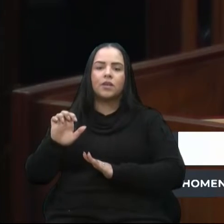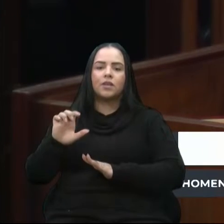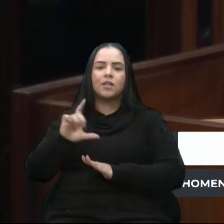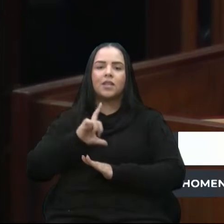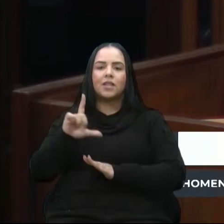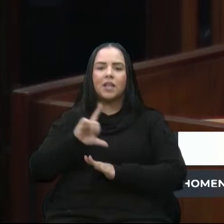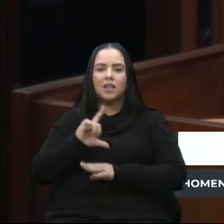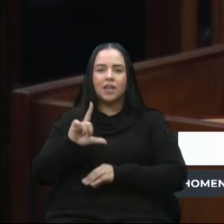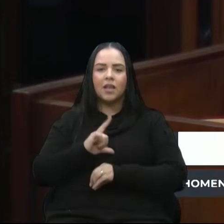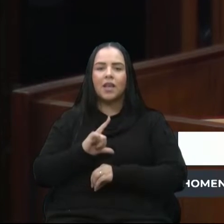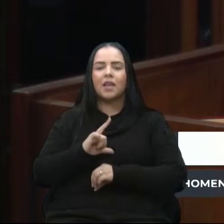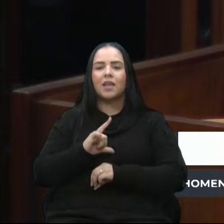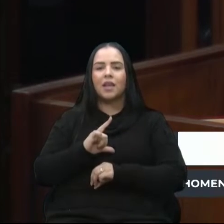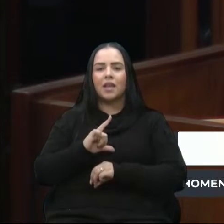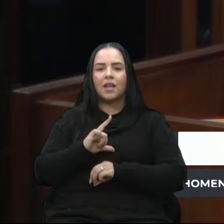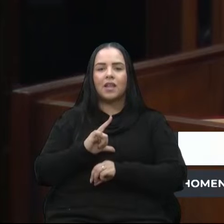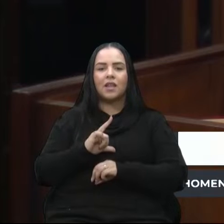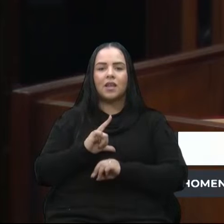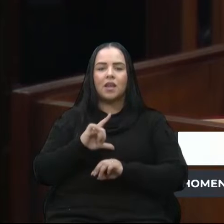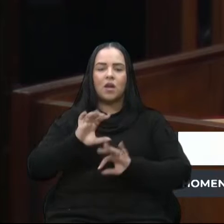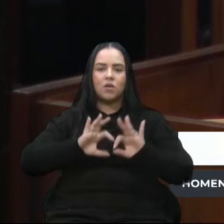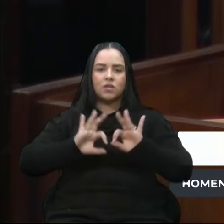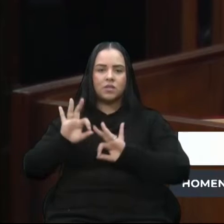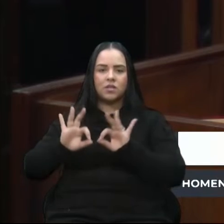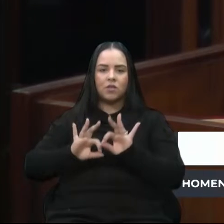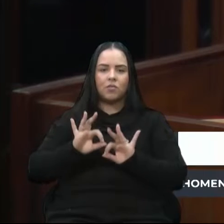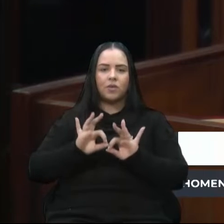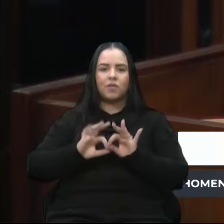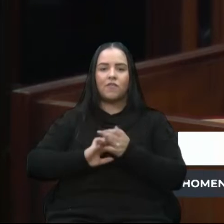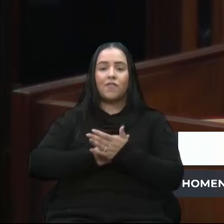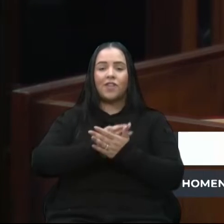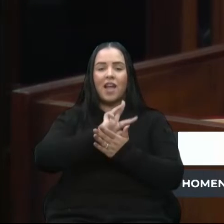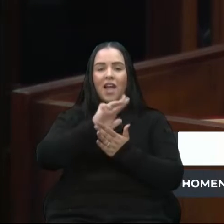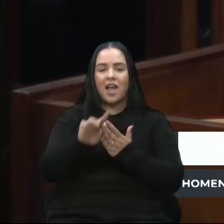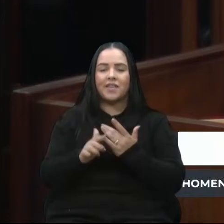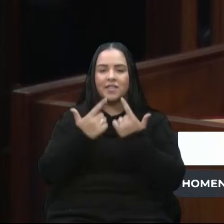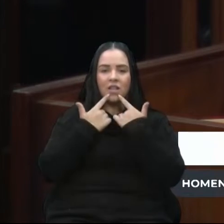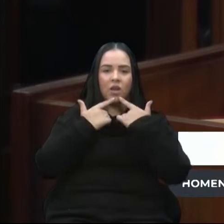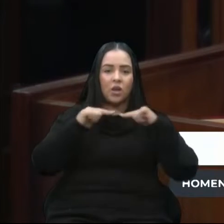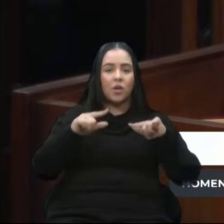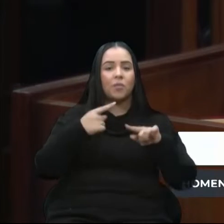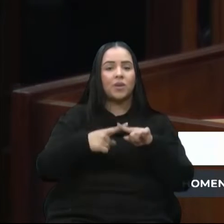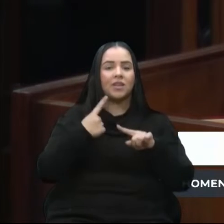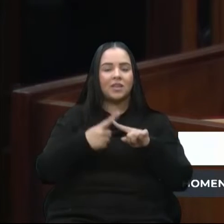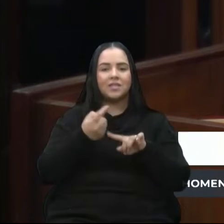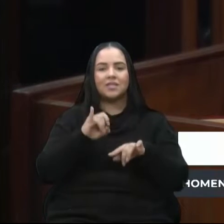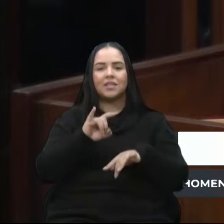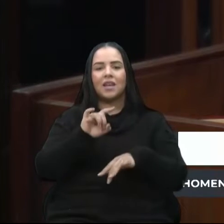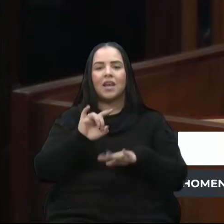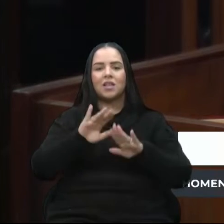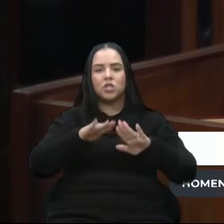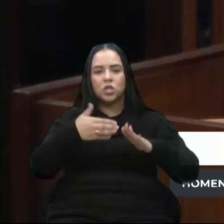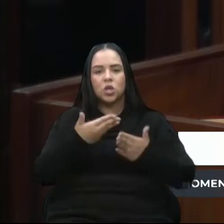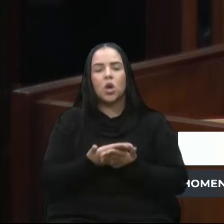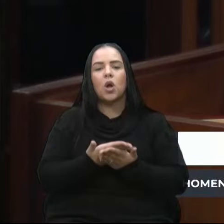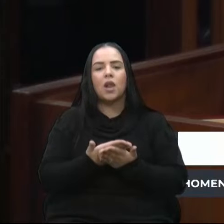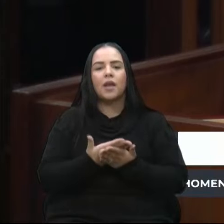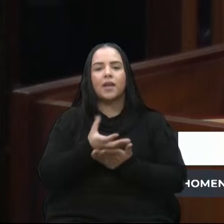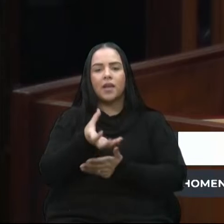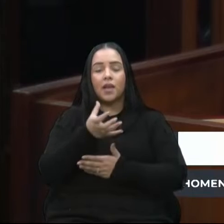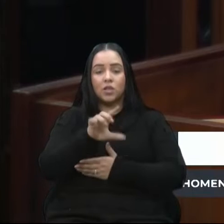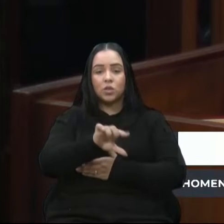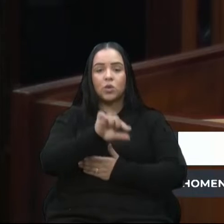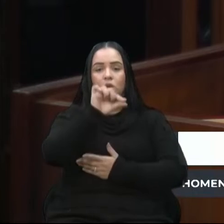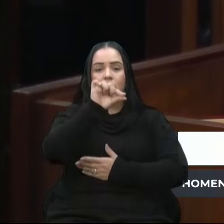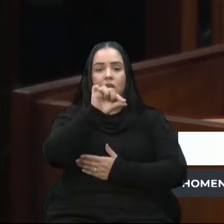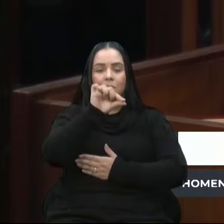política para o plurilinguismo. E diz assim: a escola que quiser optar por uma língua